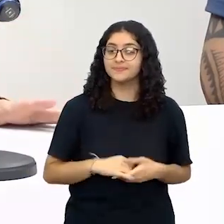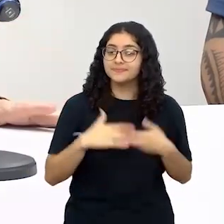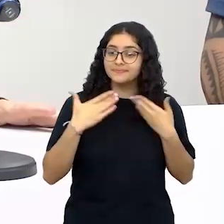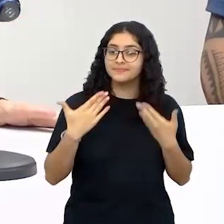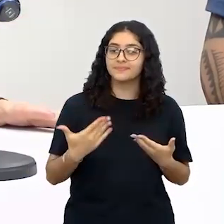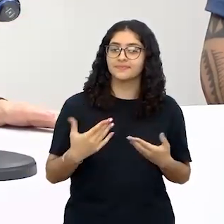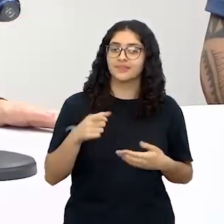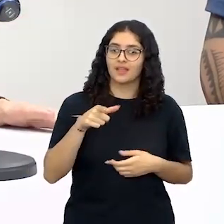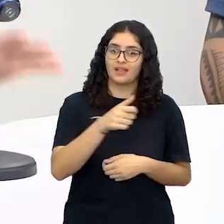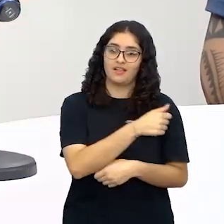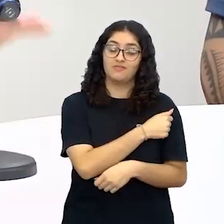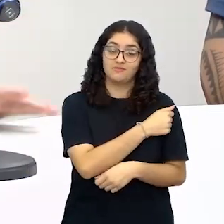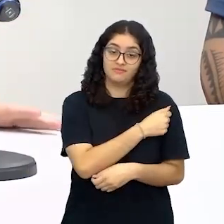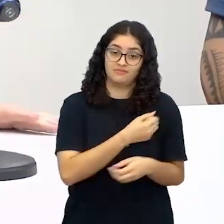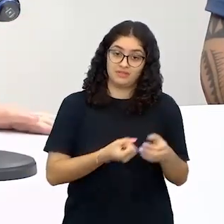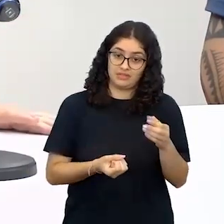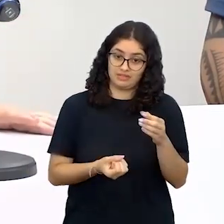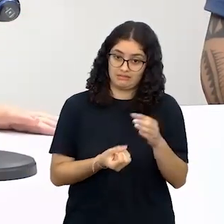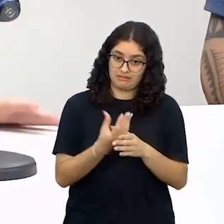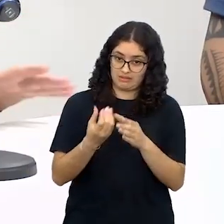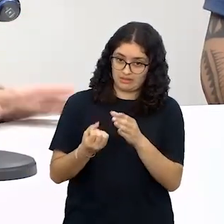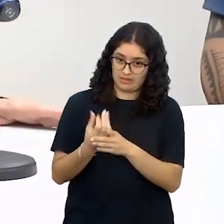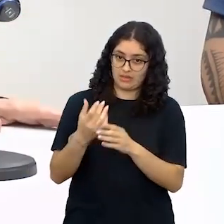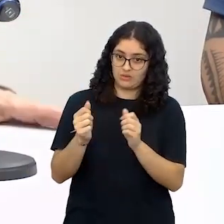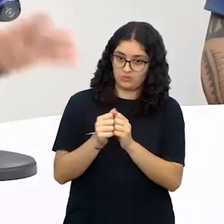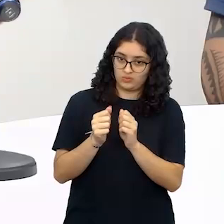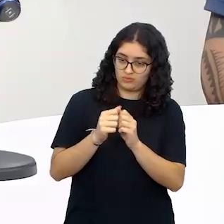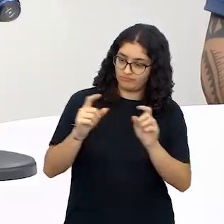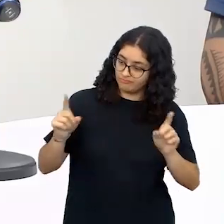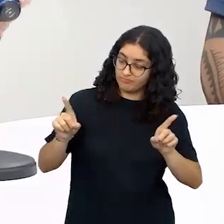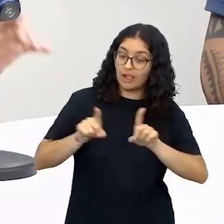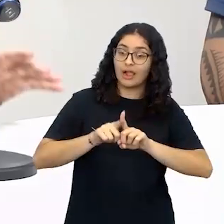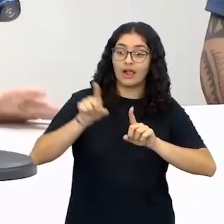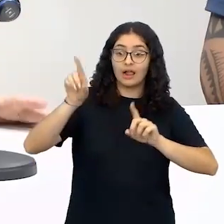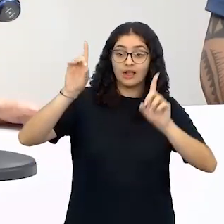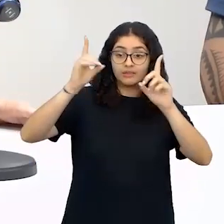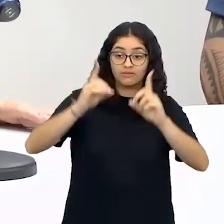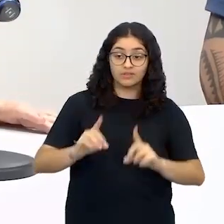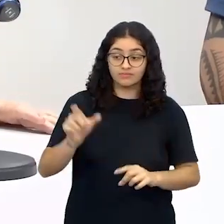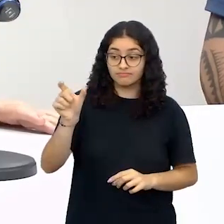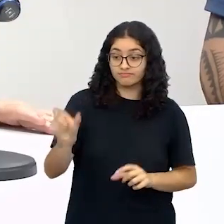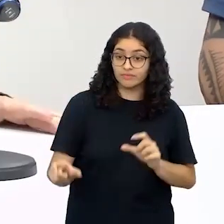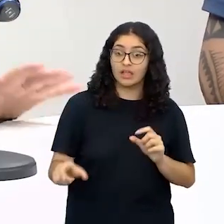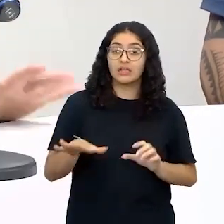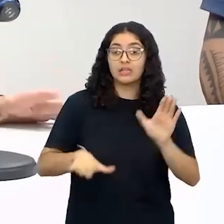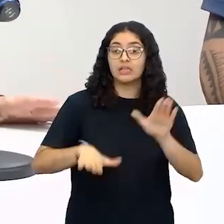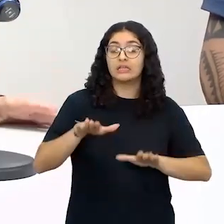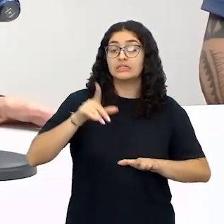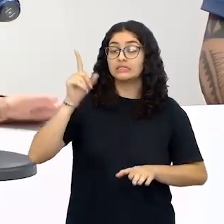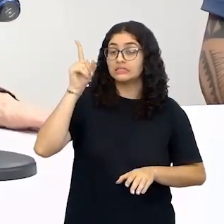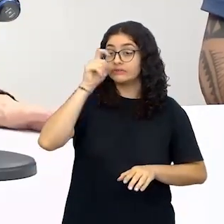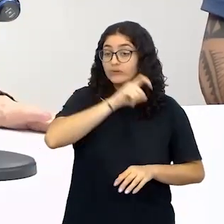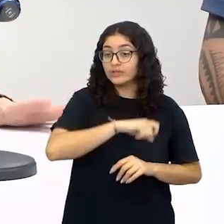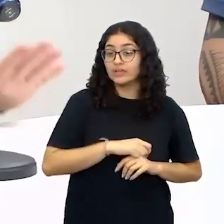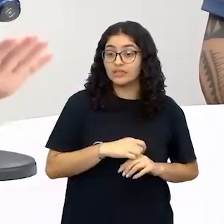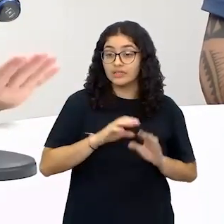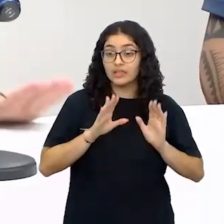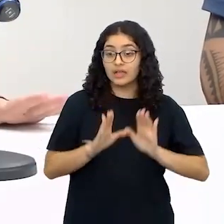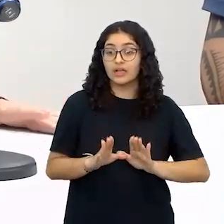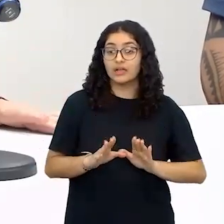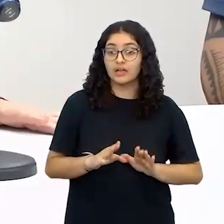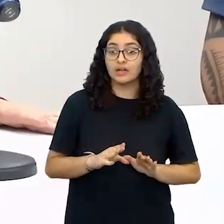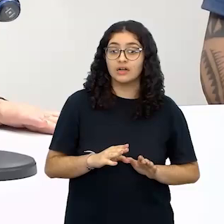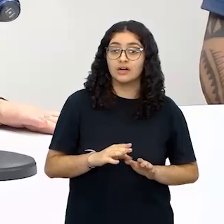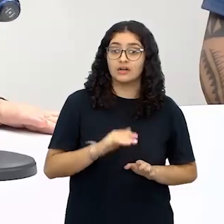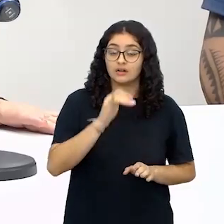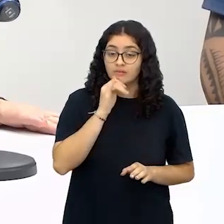aquele aluno que está produzindo junto com um aluno com deficiência, às vezes aquele que tem dificuldade, gente, a gente